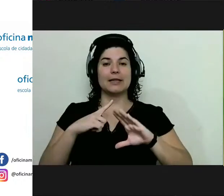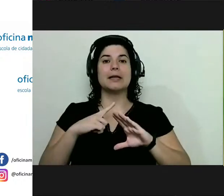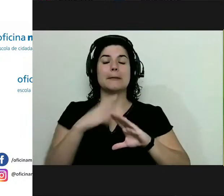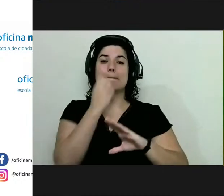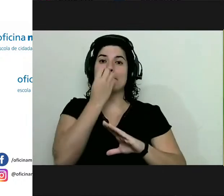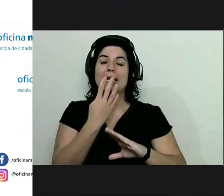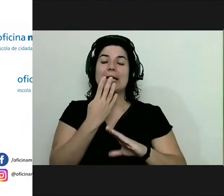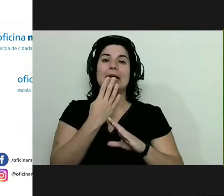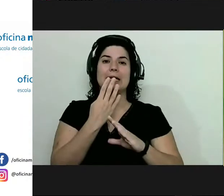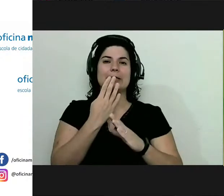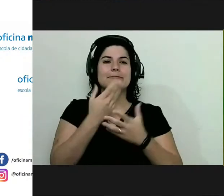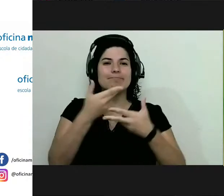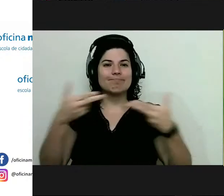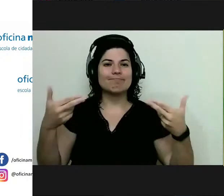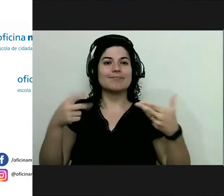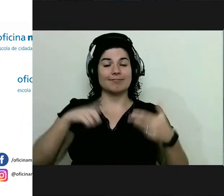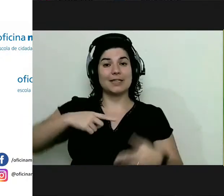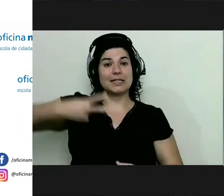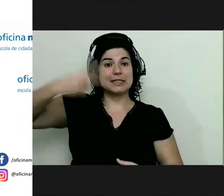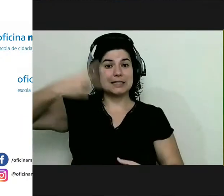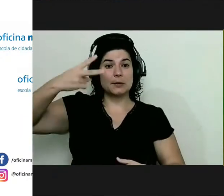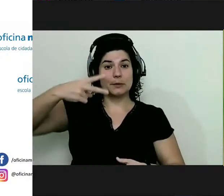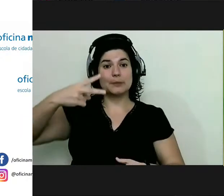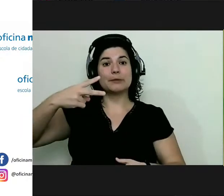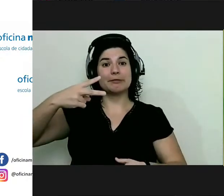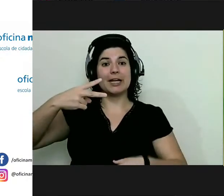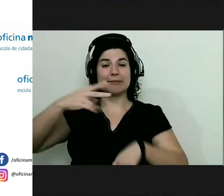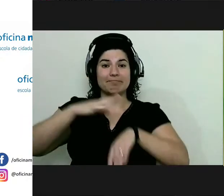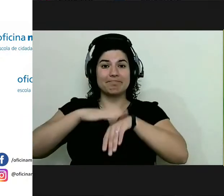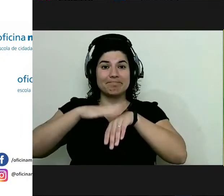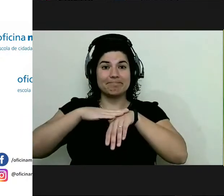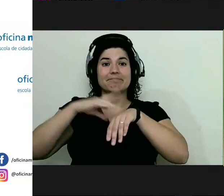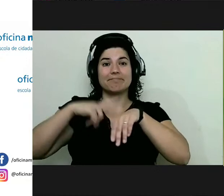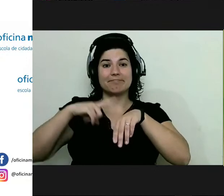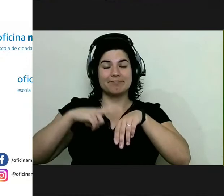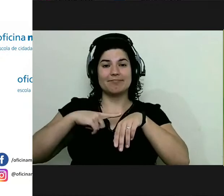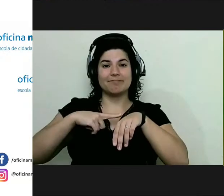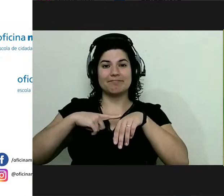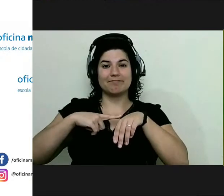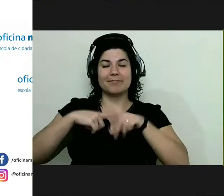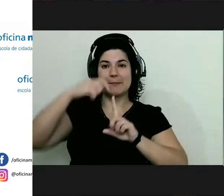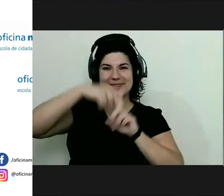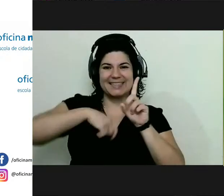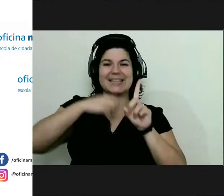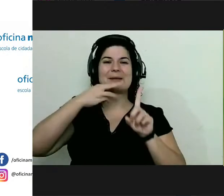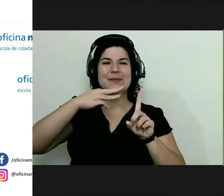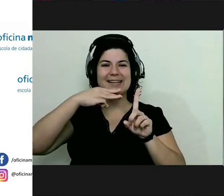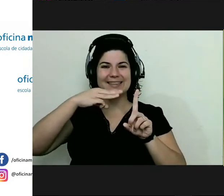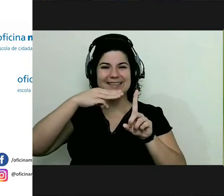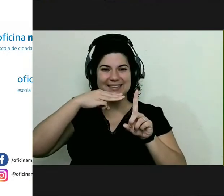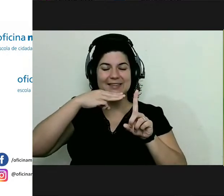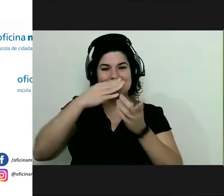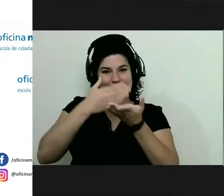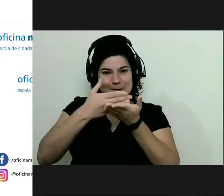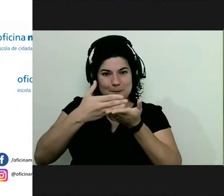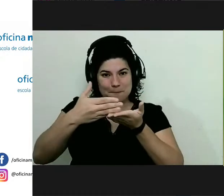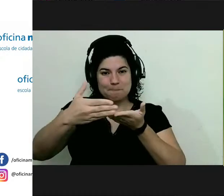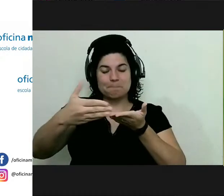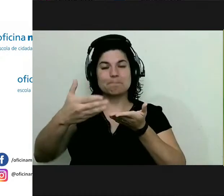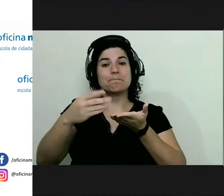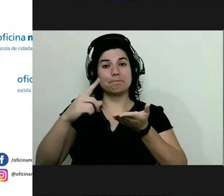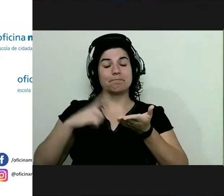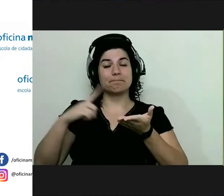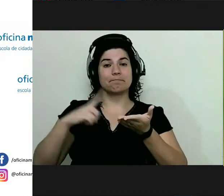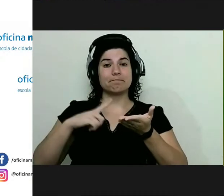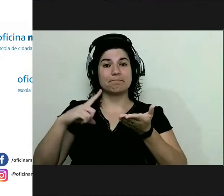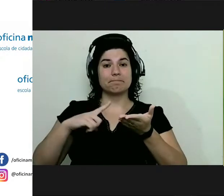e nós iniciamos o nosso segunda temporada agora em fevereiro e março em março e